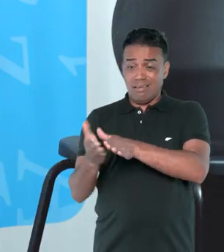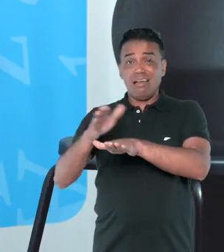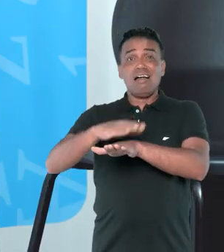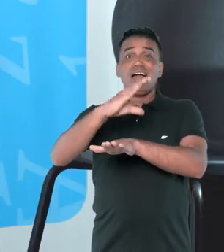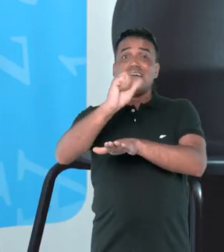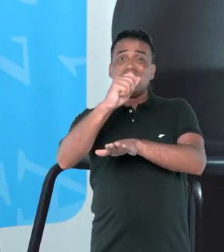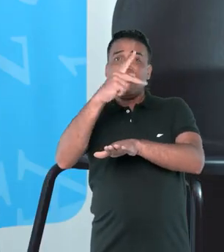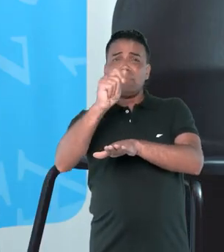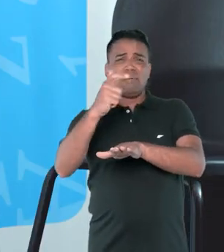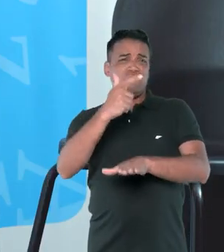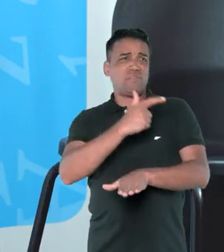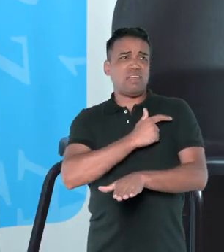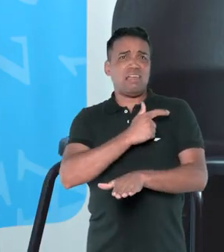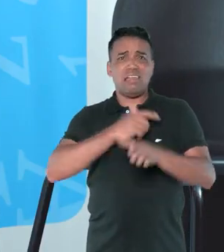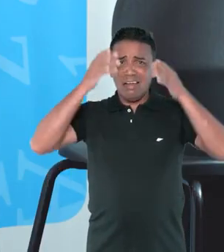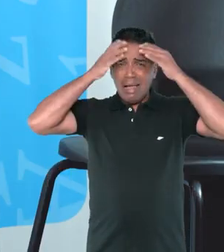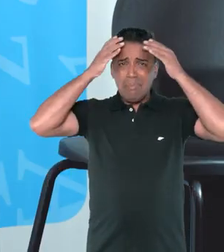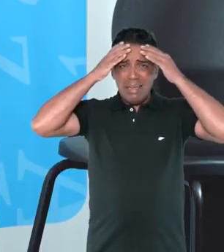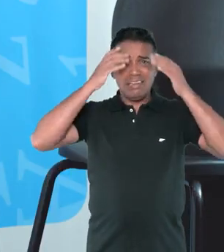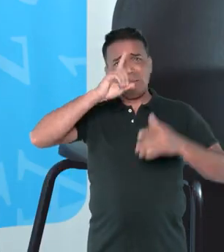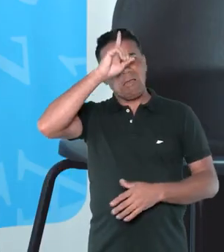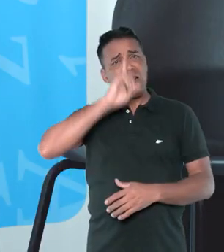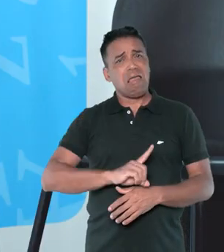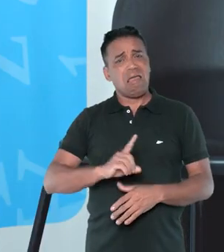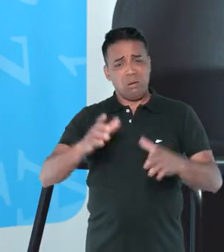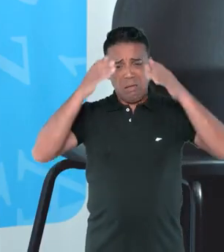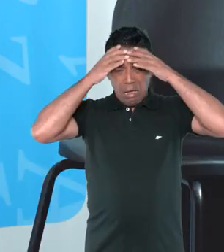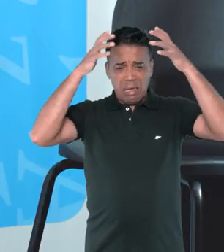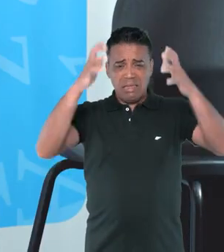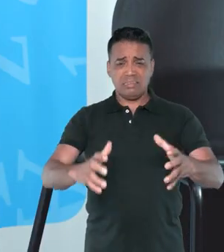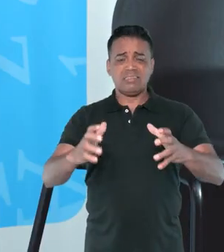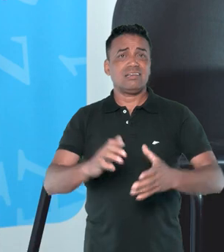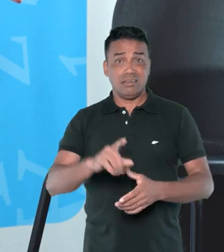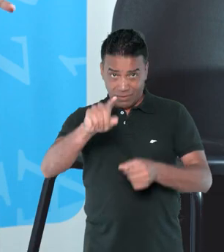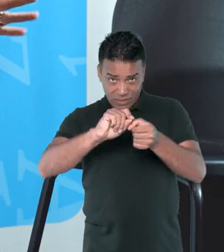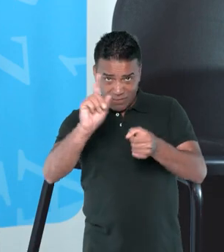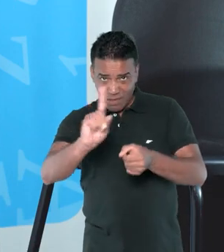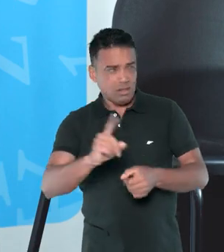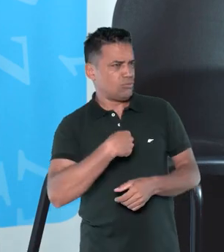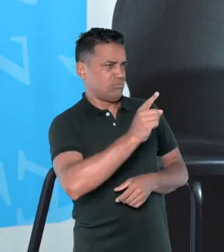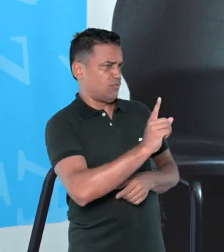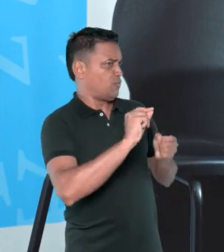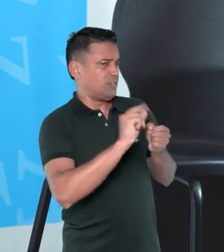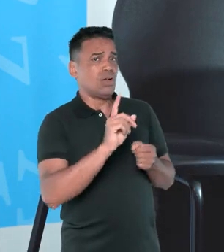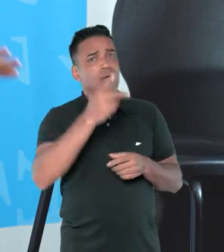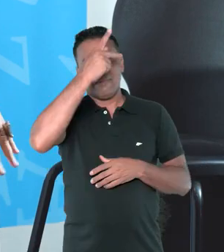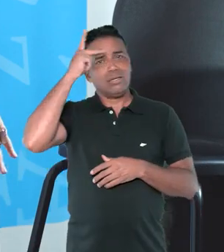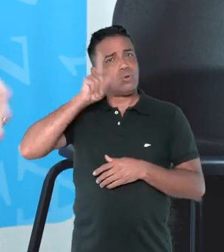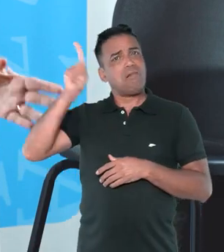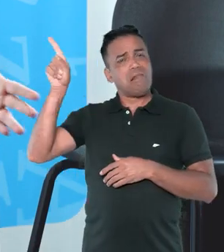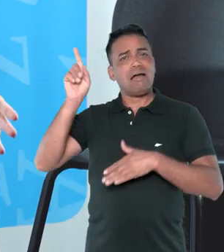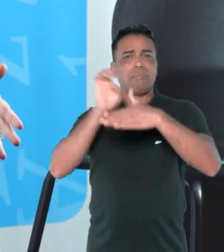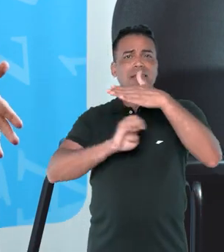muito feia, essa capa, só essa cabeça, capa amarela, com a cabeça é feia. Não foi a senhora que fez, não? Eu disse, não fui não, foi uma pessoa lá da